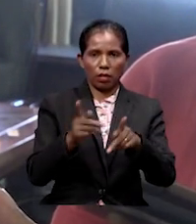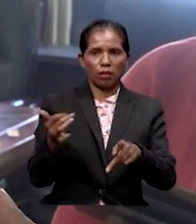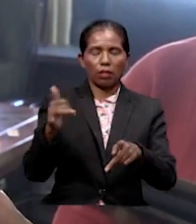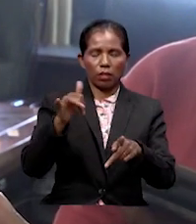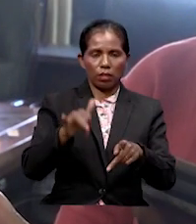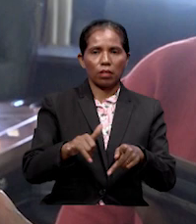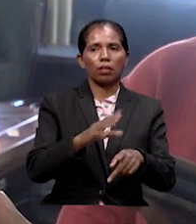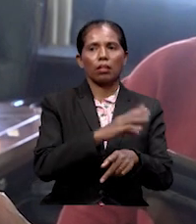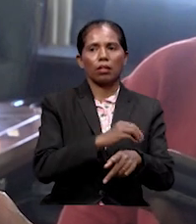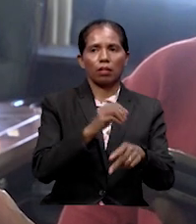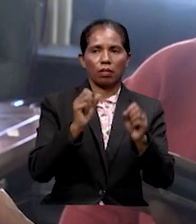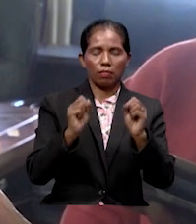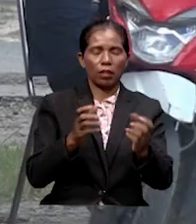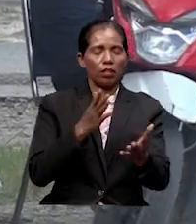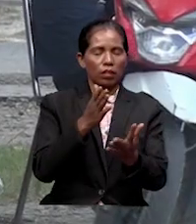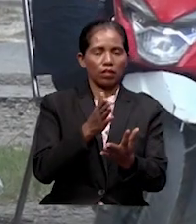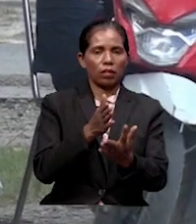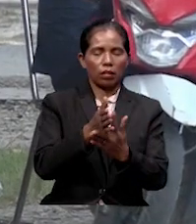rurais nem moço áreas urbanos bela assim só atola.